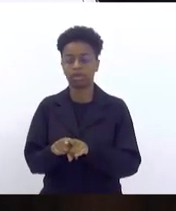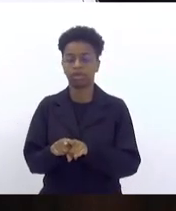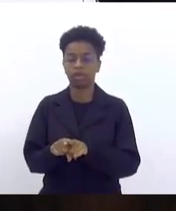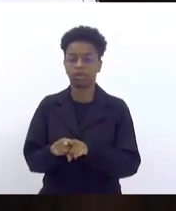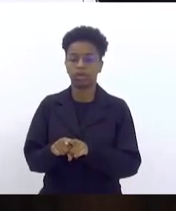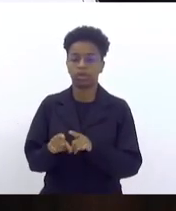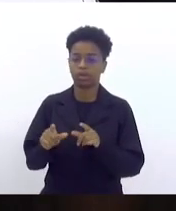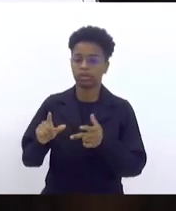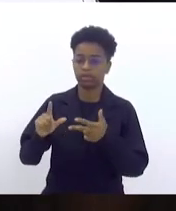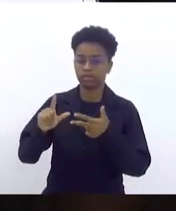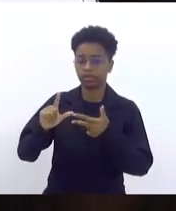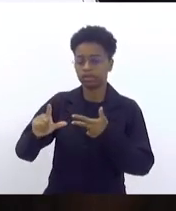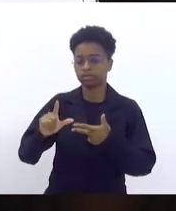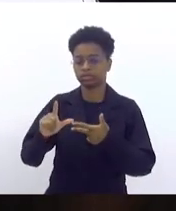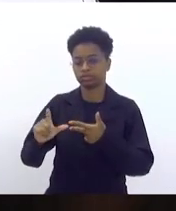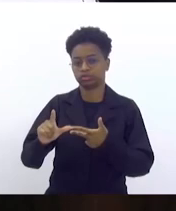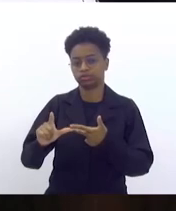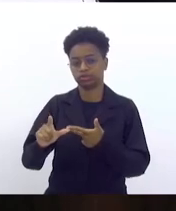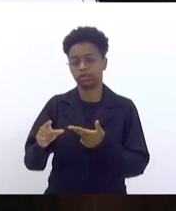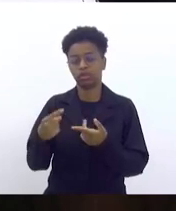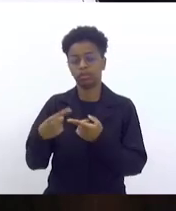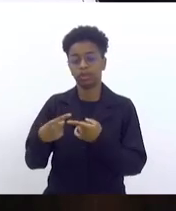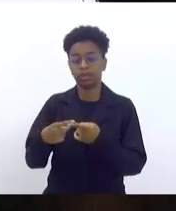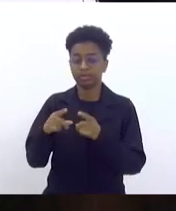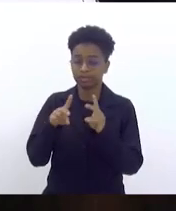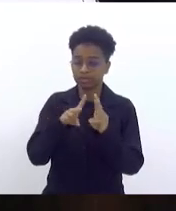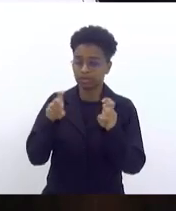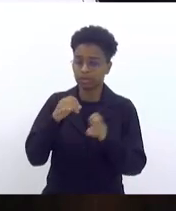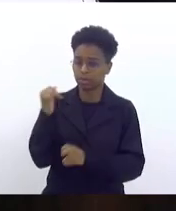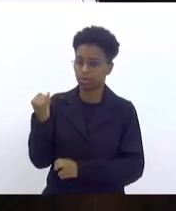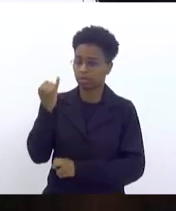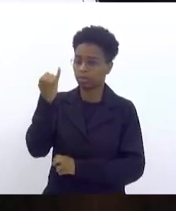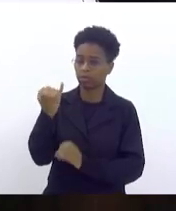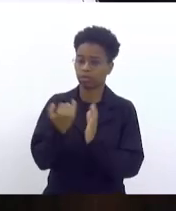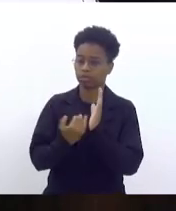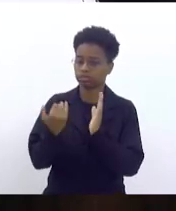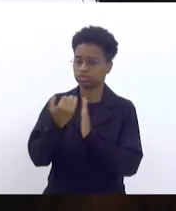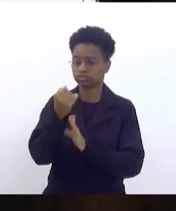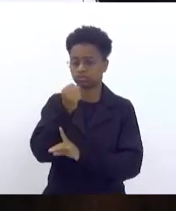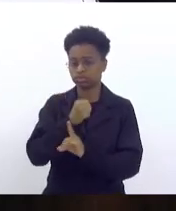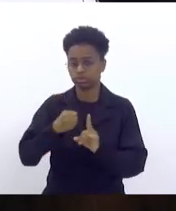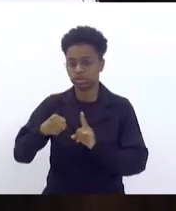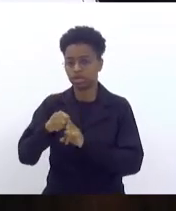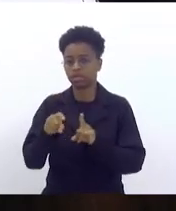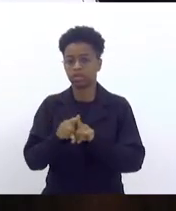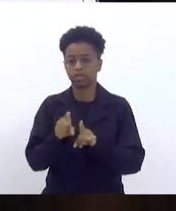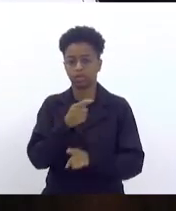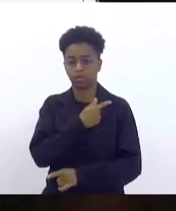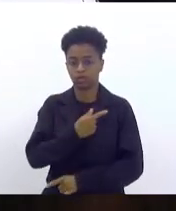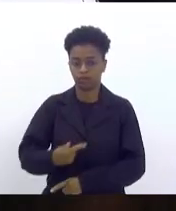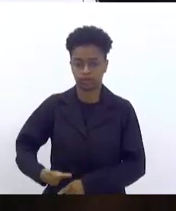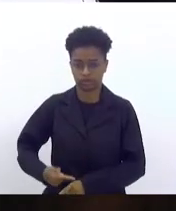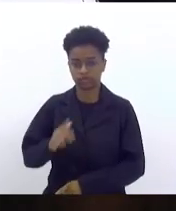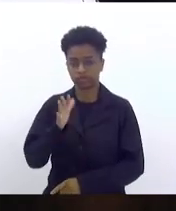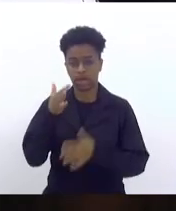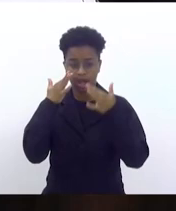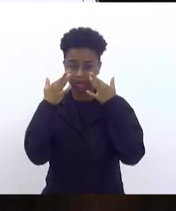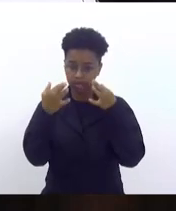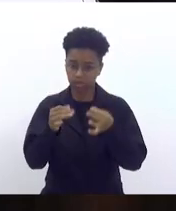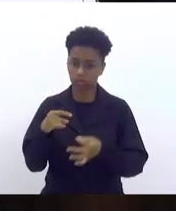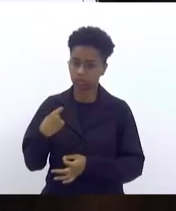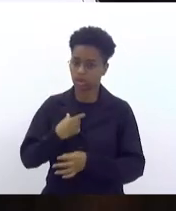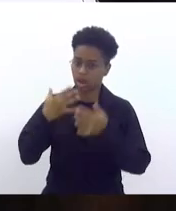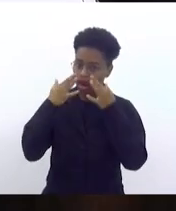o poder legislativo e que é um assunto de suma importância para a sociedade e que o governo do Estado está atento esse problema nós estamos